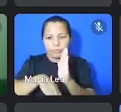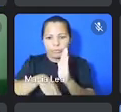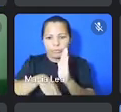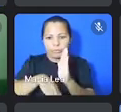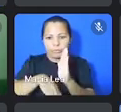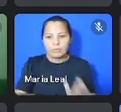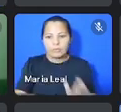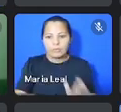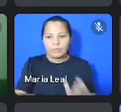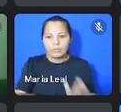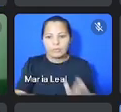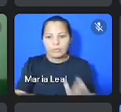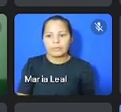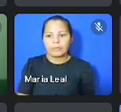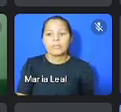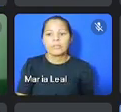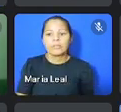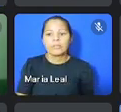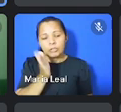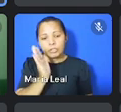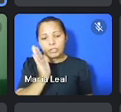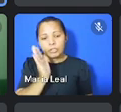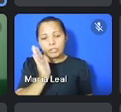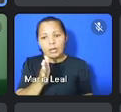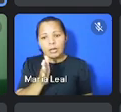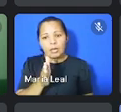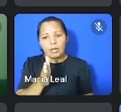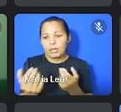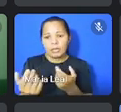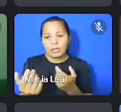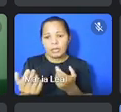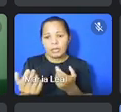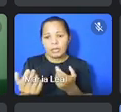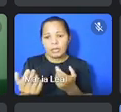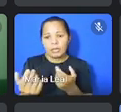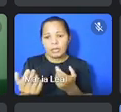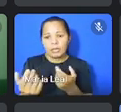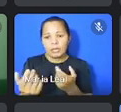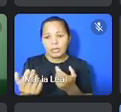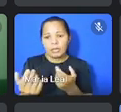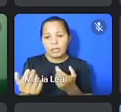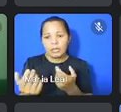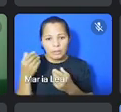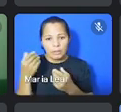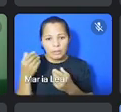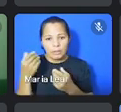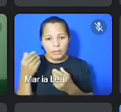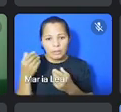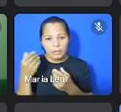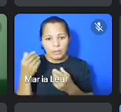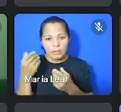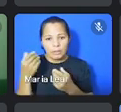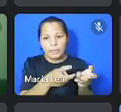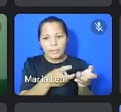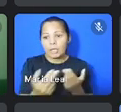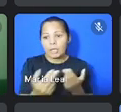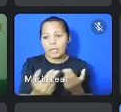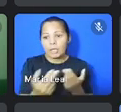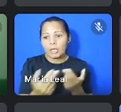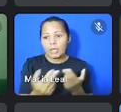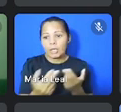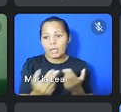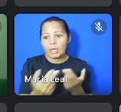Mas eu tô fazendo a mesma operação, Silvânia. Se você ver aqui, eu estou fazendo a mesma coisa,